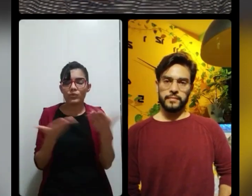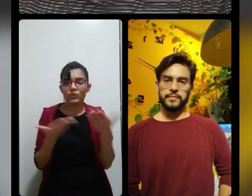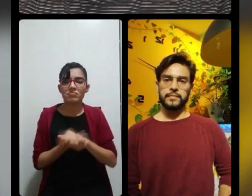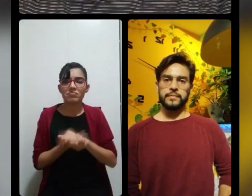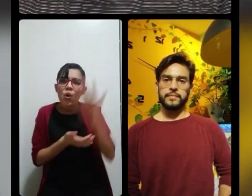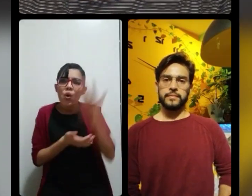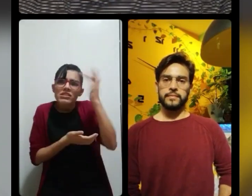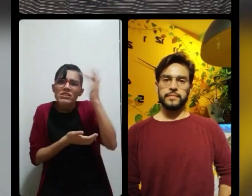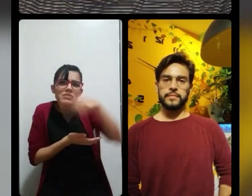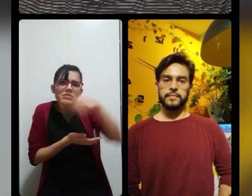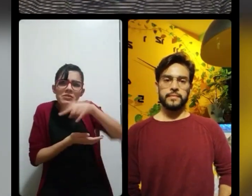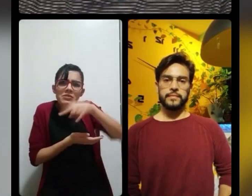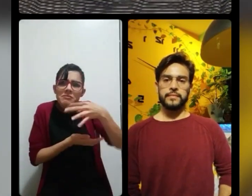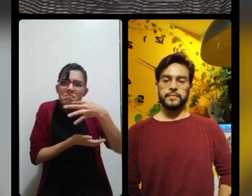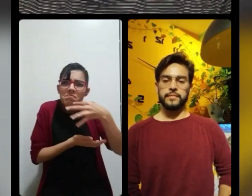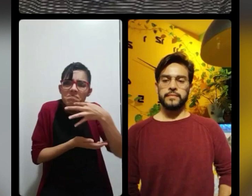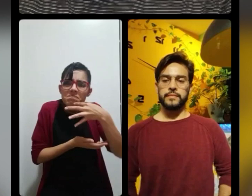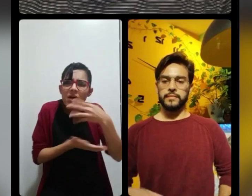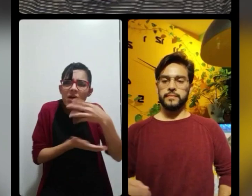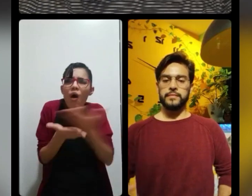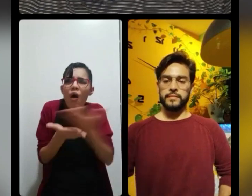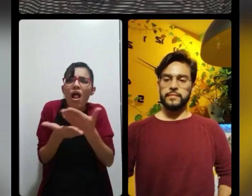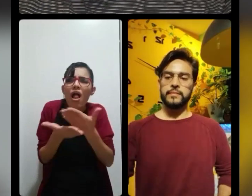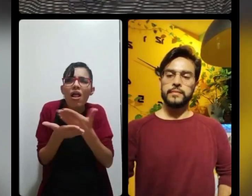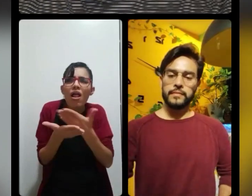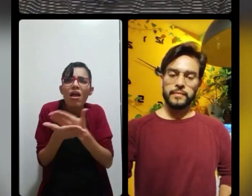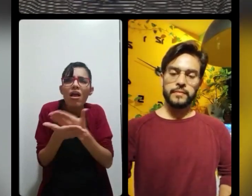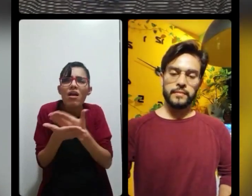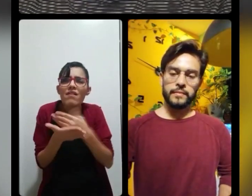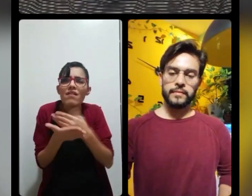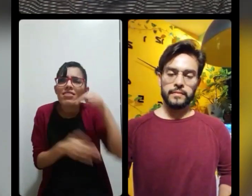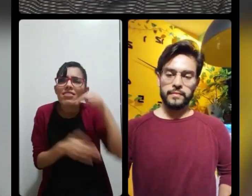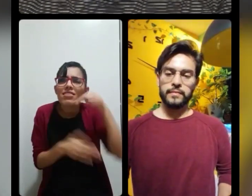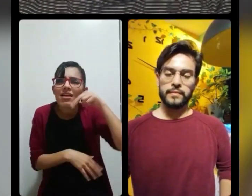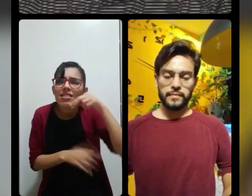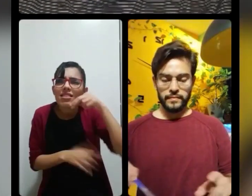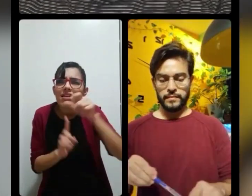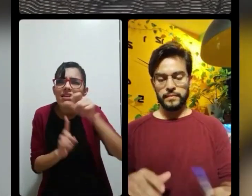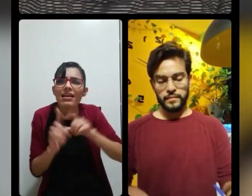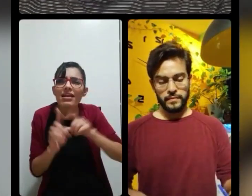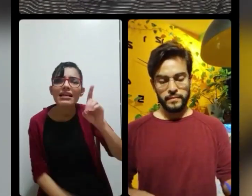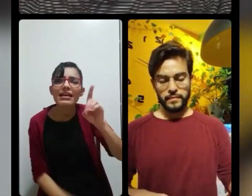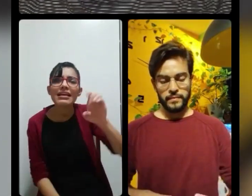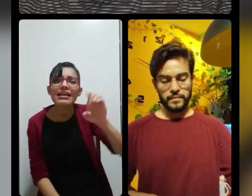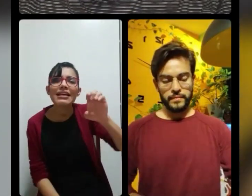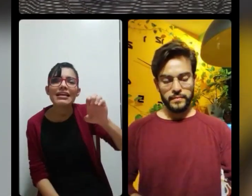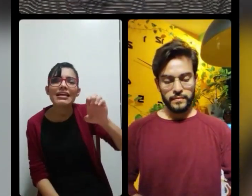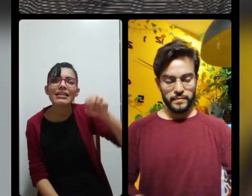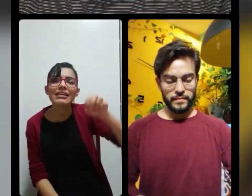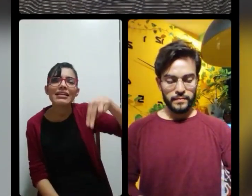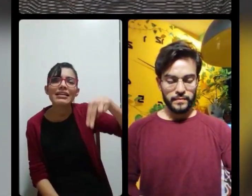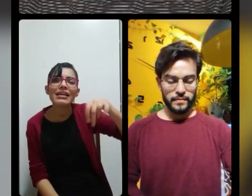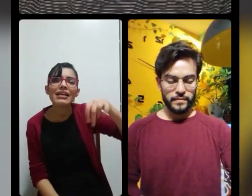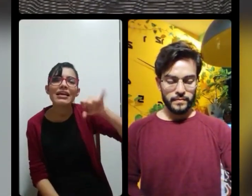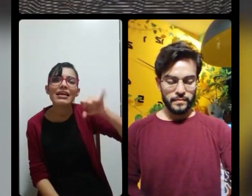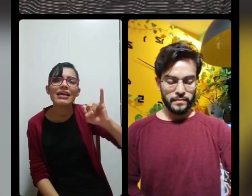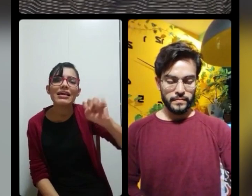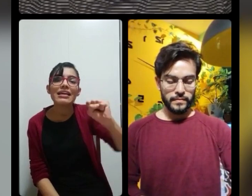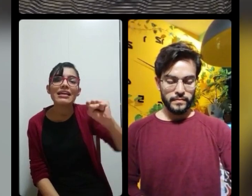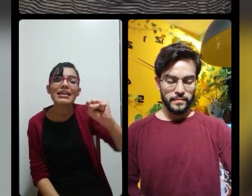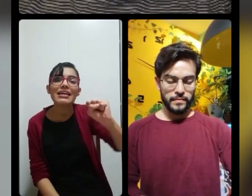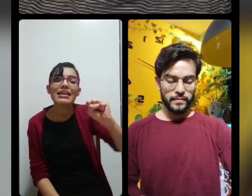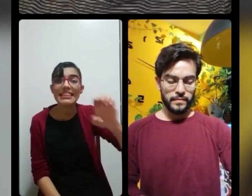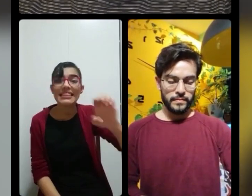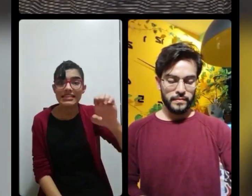livro de uma natalense, Eudenise de Albuquerque Limeira, um livro chamado A Comunicação Gestual. Ela